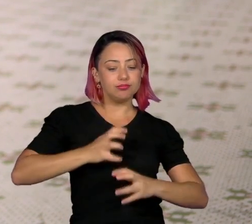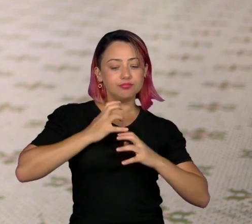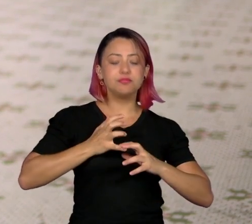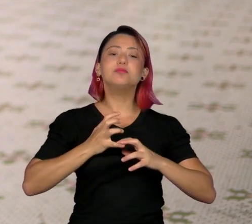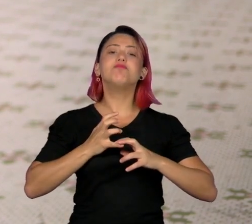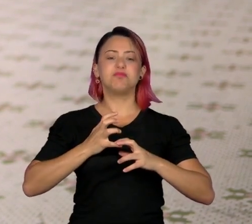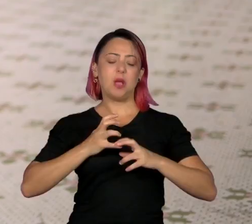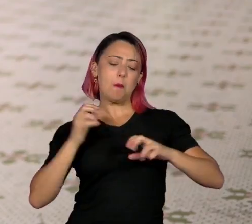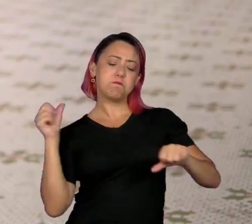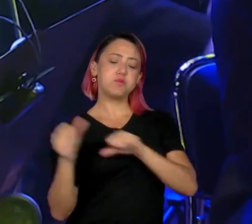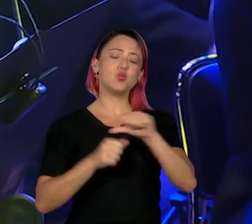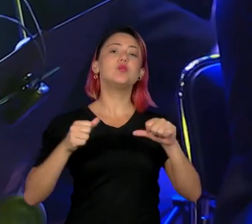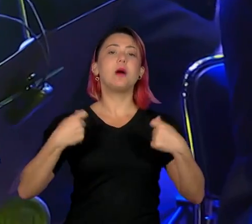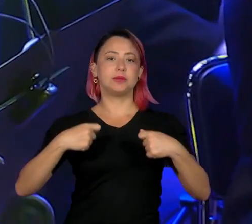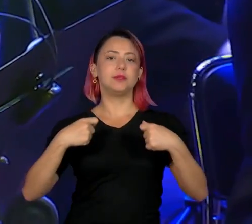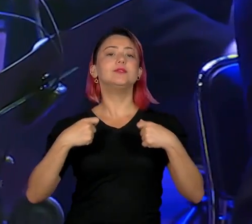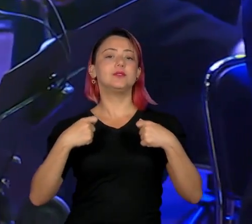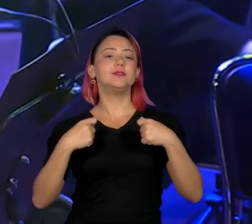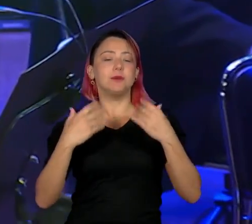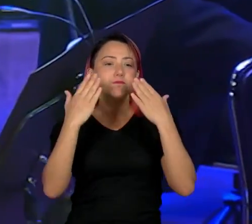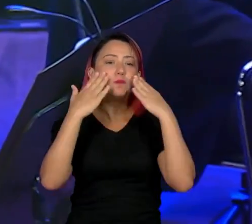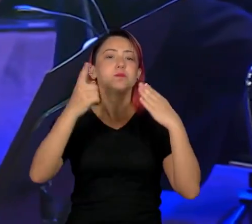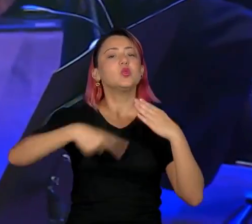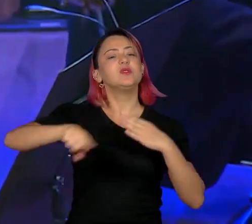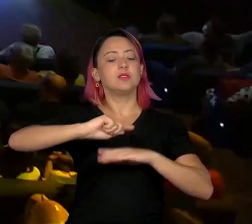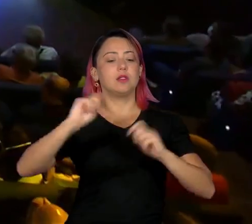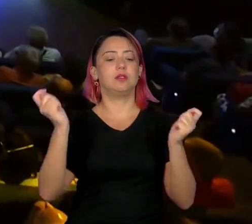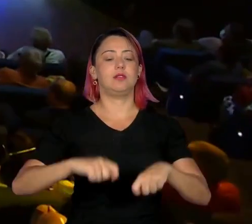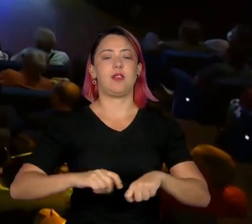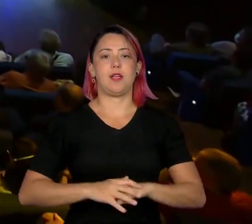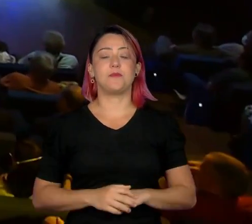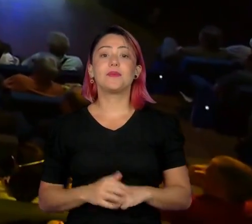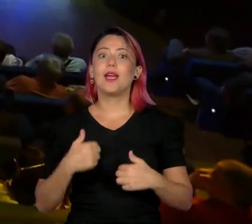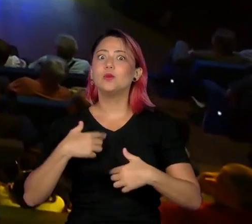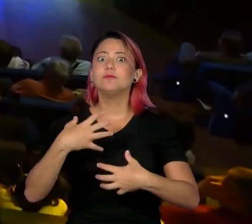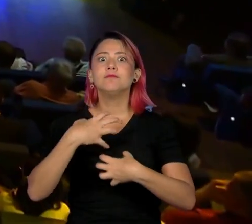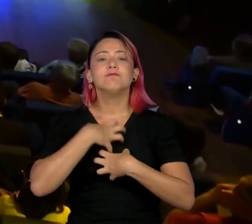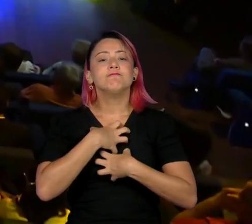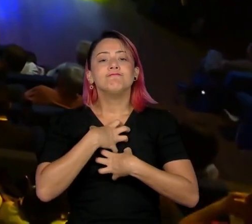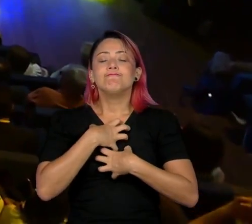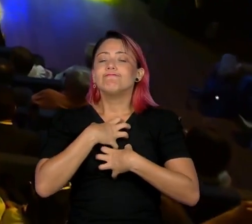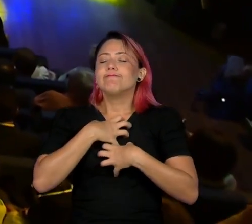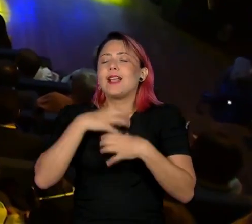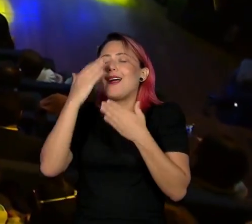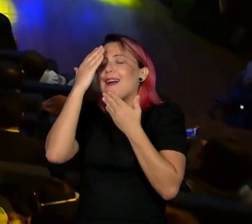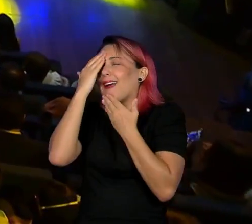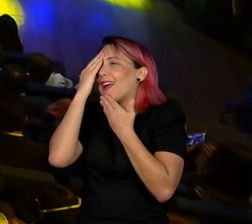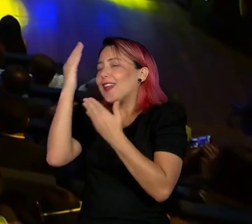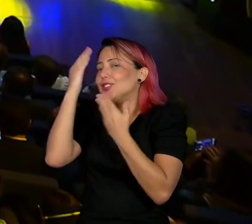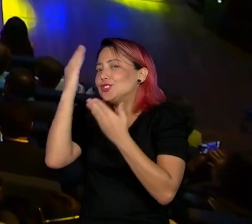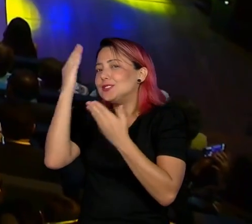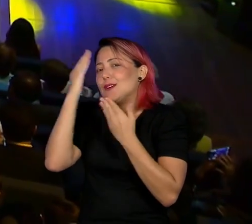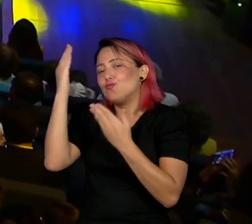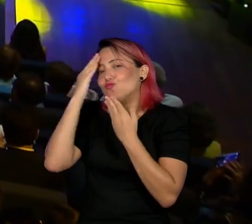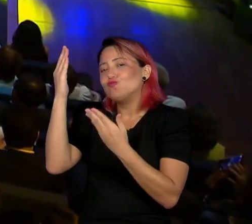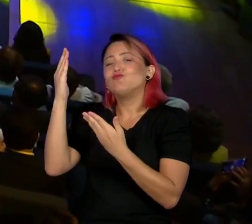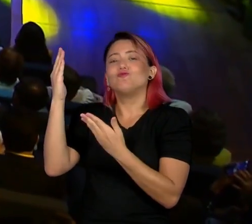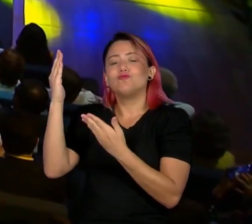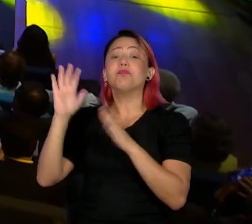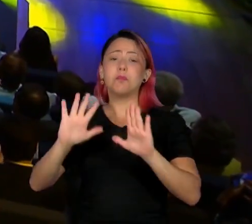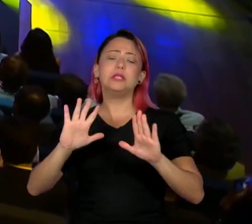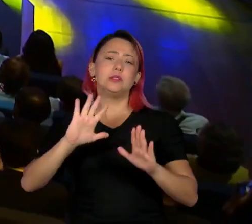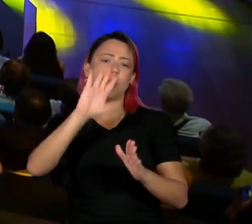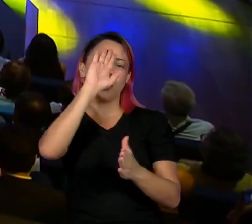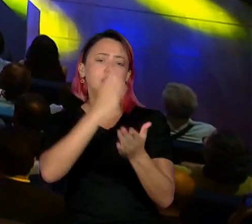elevar para outro patamar. Eu me sinto muito gratificado assim, por tudo que eu já conquistei, mas eu sinto que eu posso chegar muito